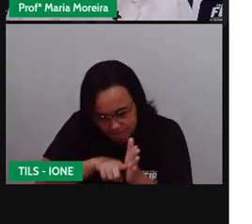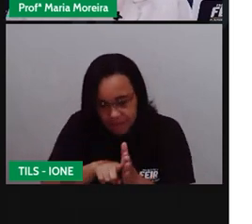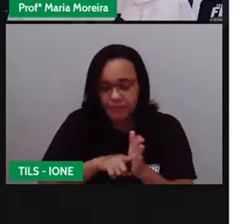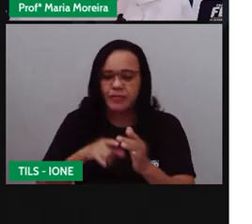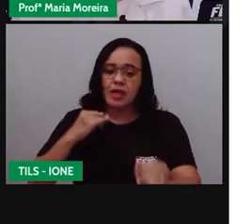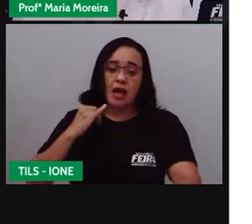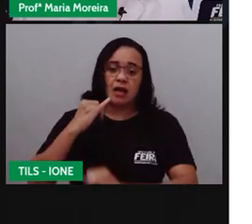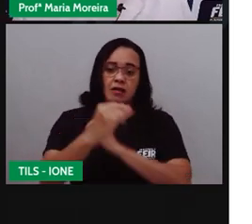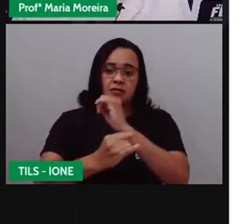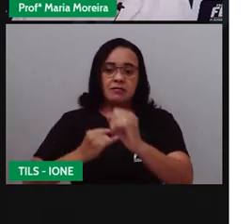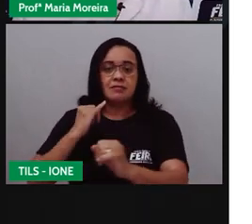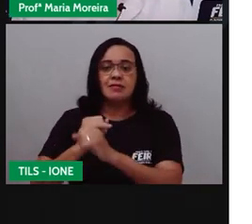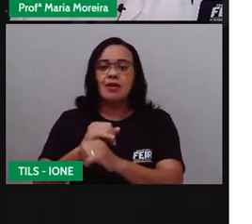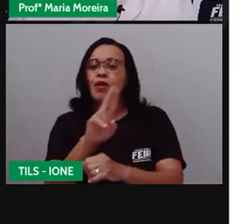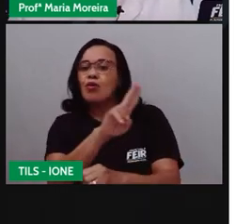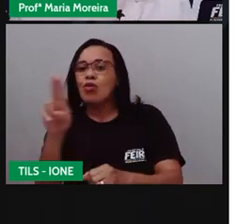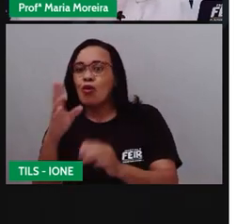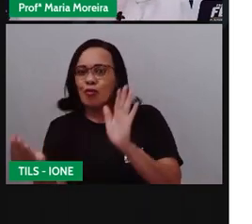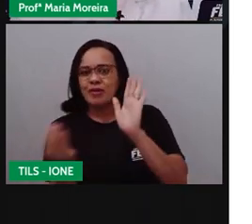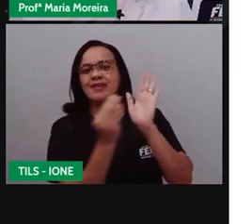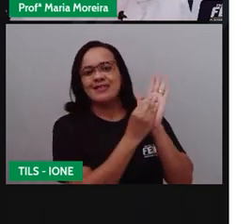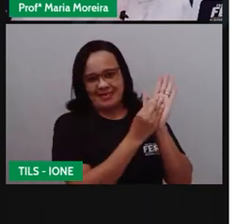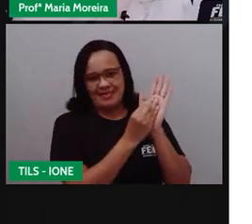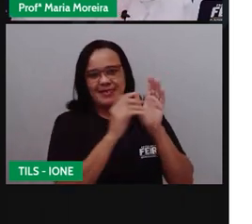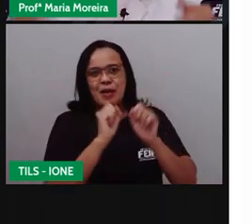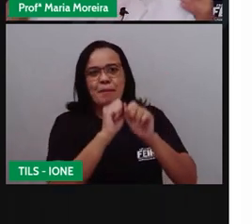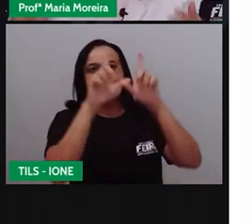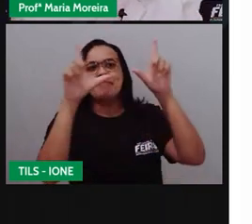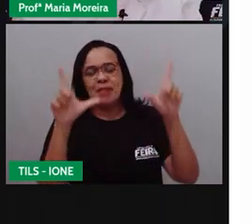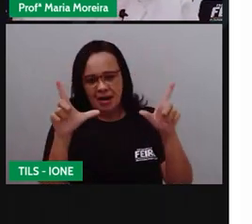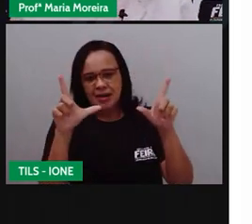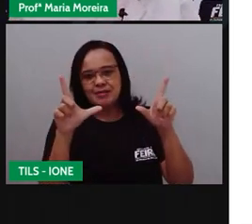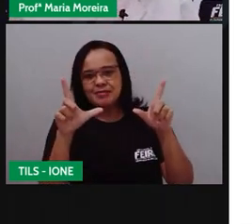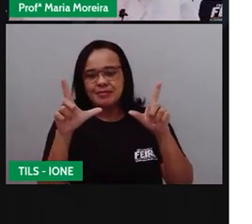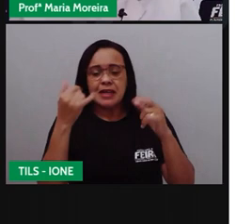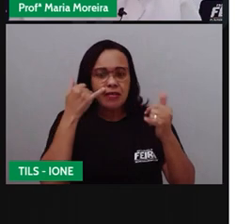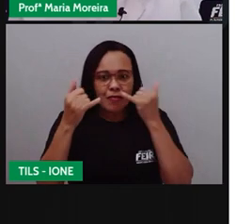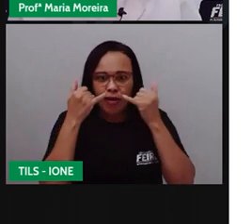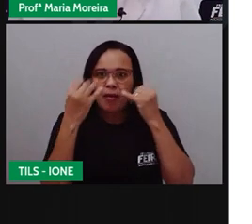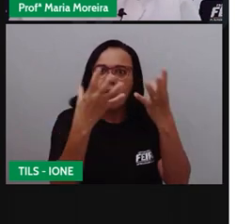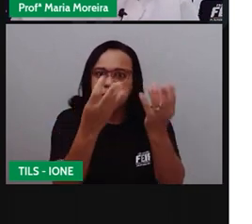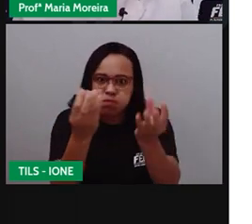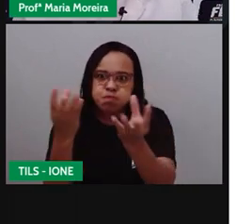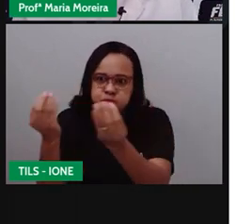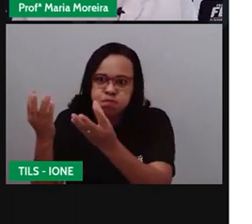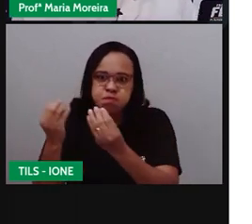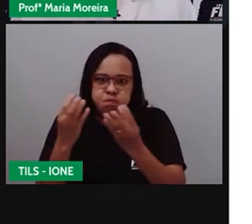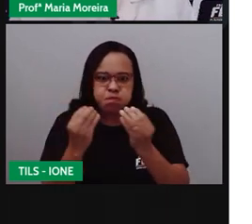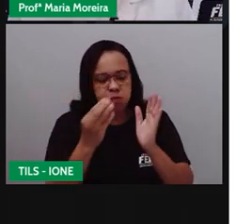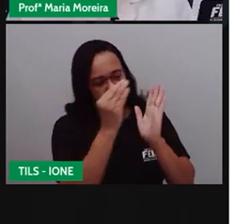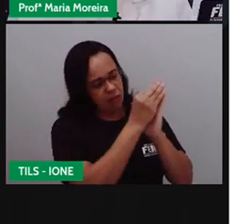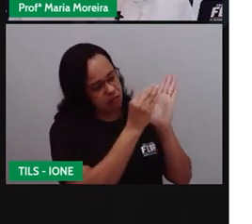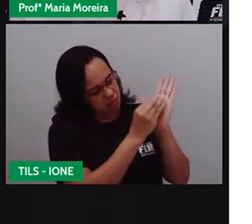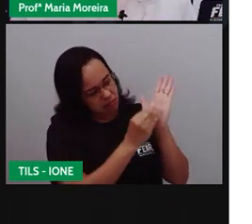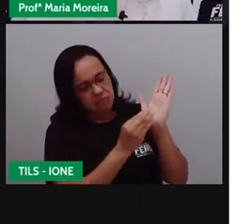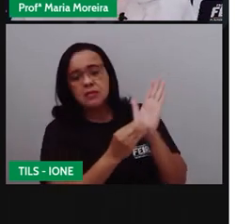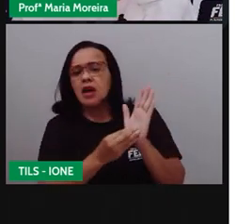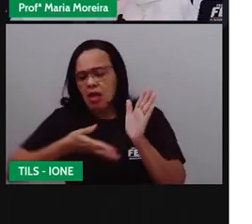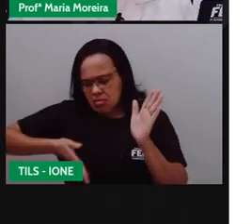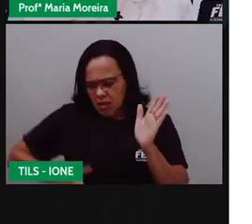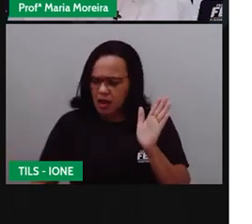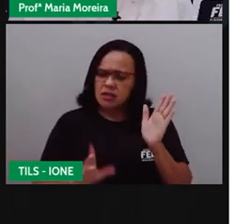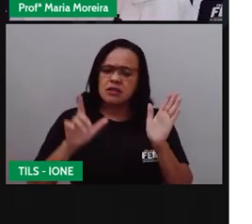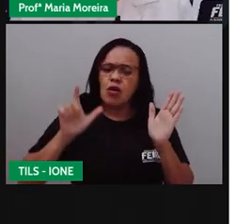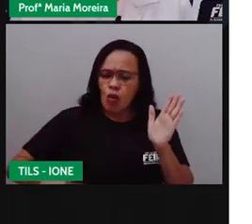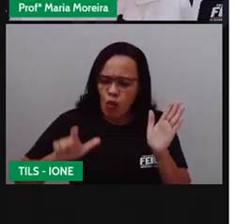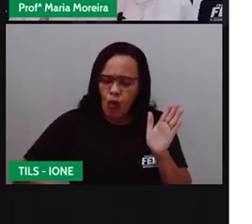vou lá. Felipe Neto. Aí vai aparecer certamente no Wikipedia algumas informações. Não é isso? Aí eu vou colocar, olha, saber o nascimento, quem são